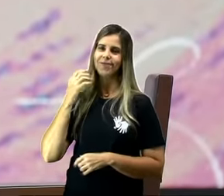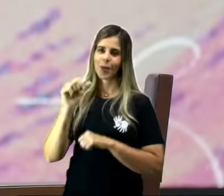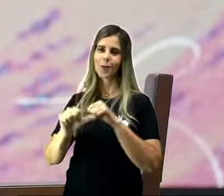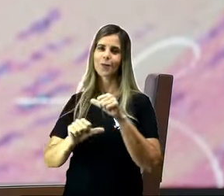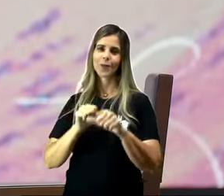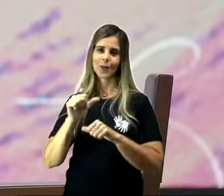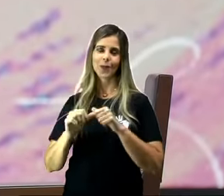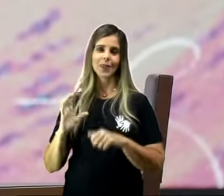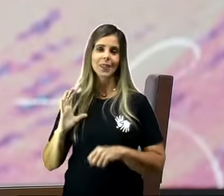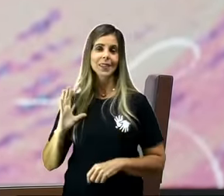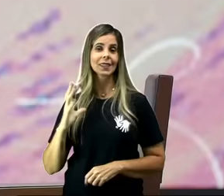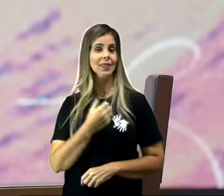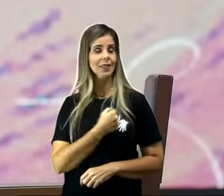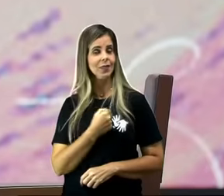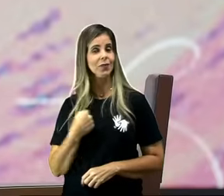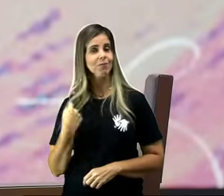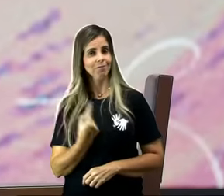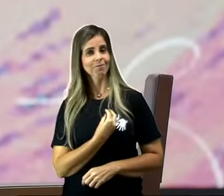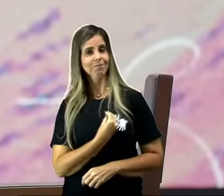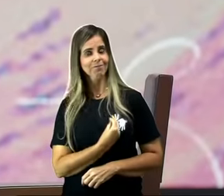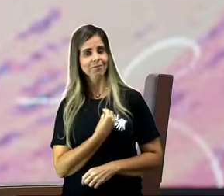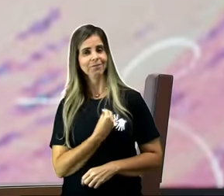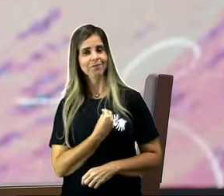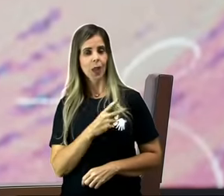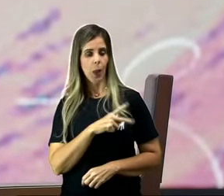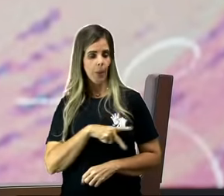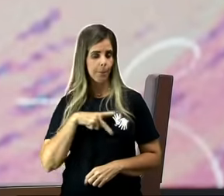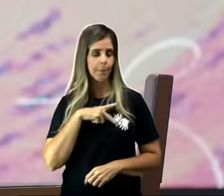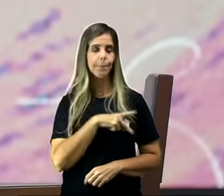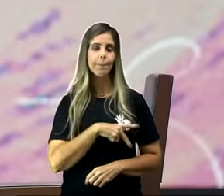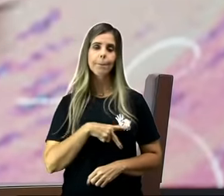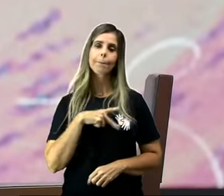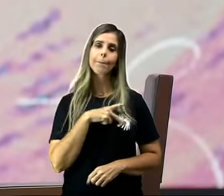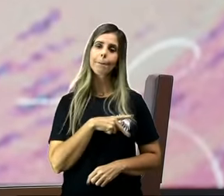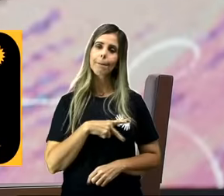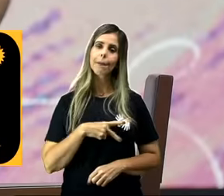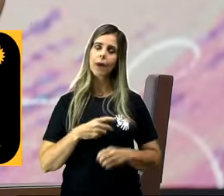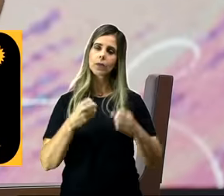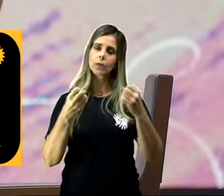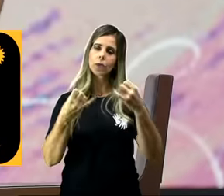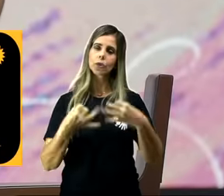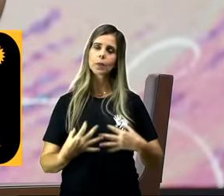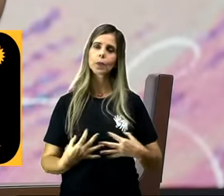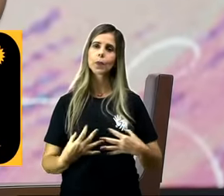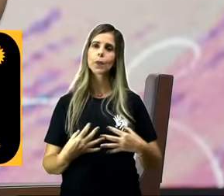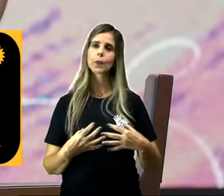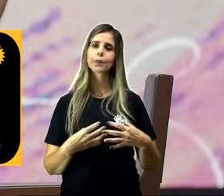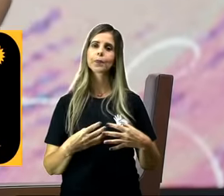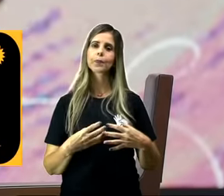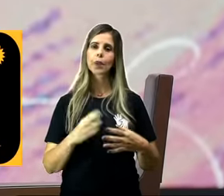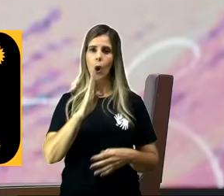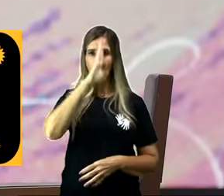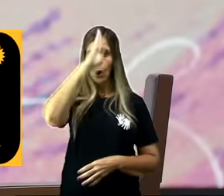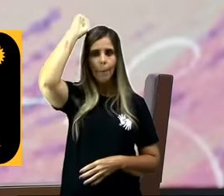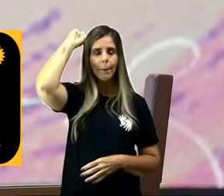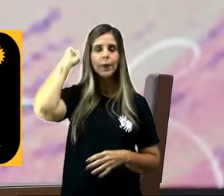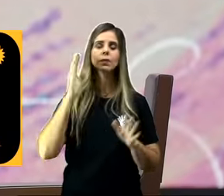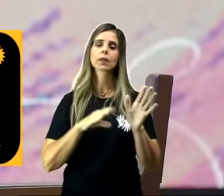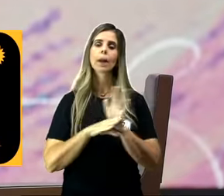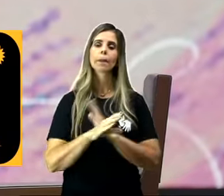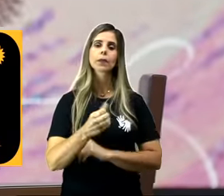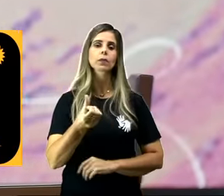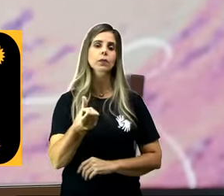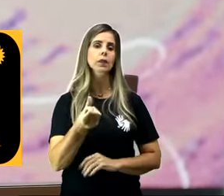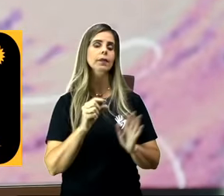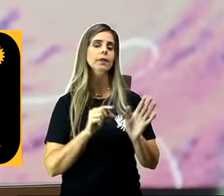6, versículo 11, Paulo diz assim: da mesma forma, considerem-se mortos para o pecado, mas vivos para Deus em Cristo. Ele diz assim: olha, portanto